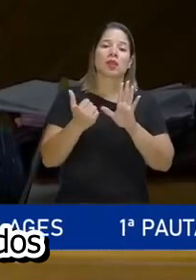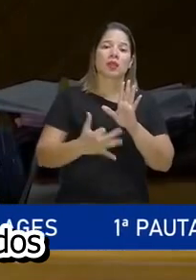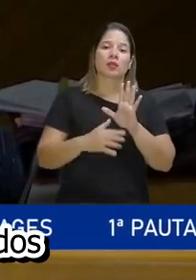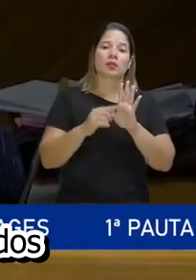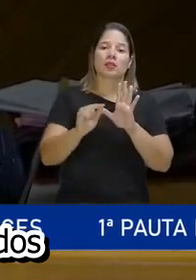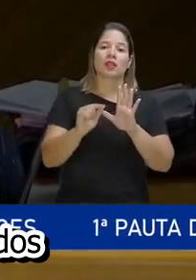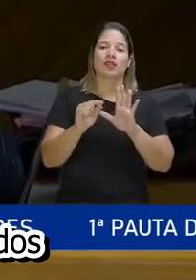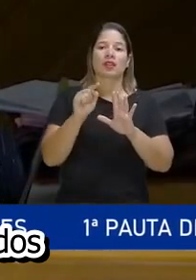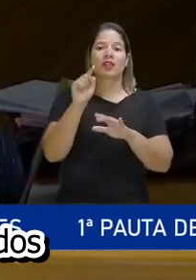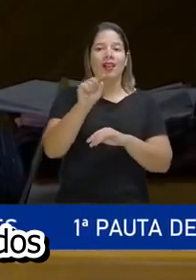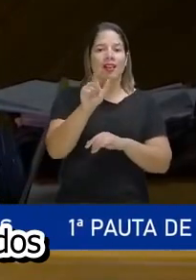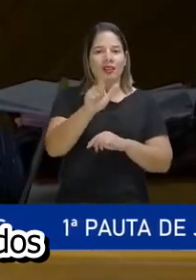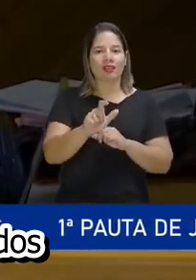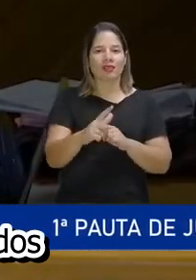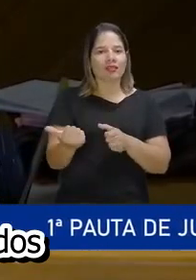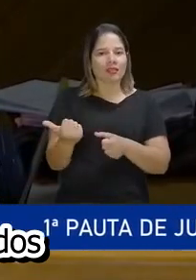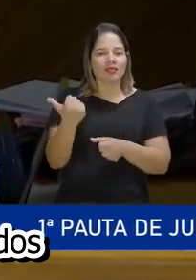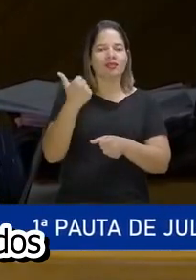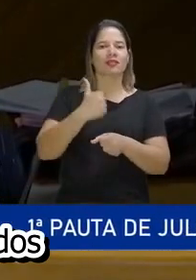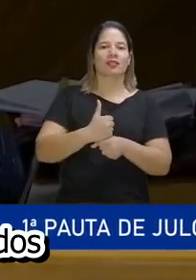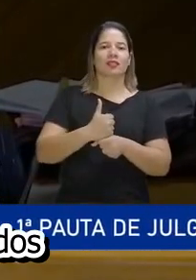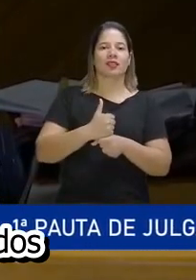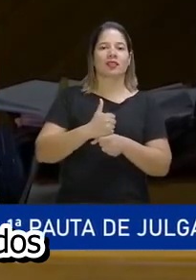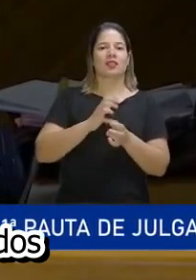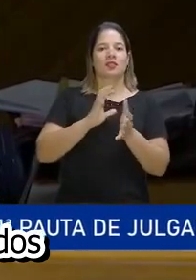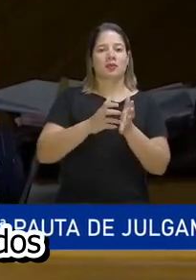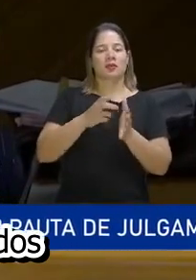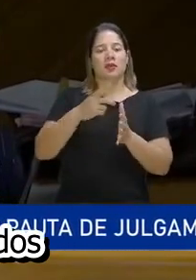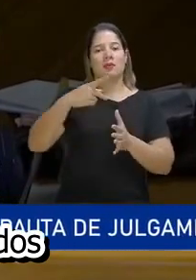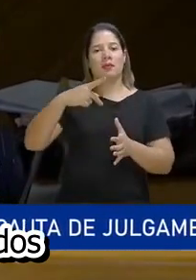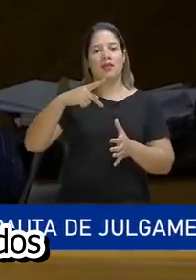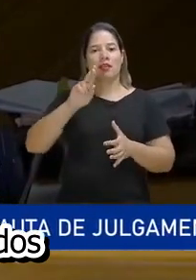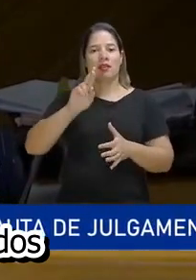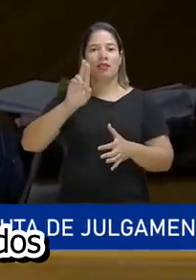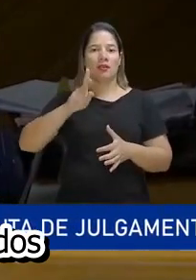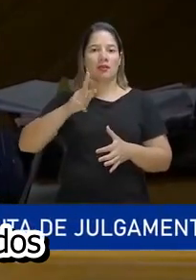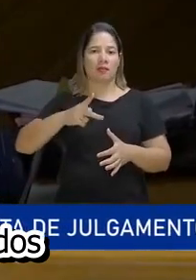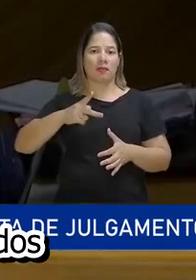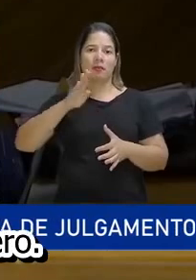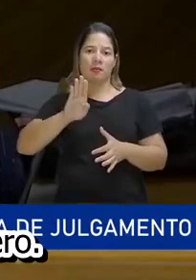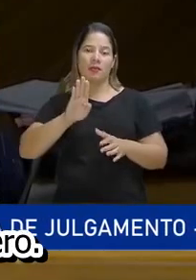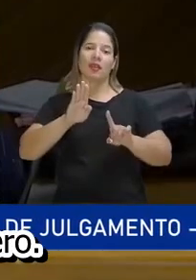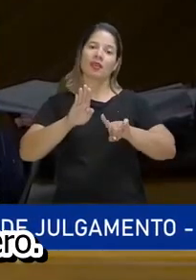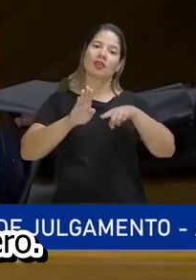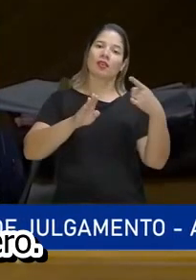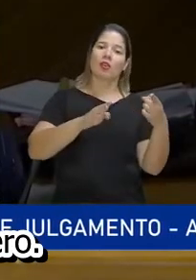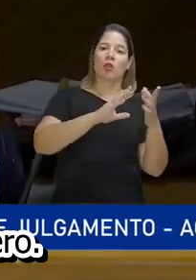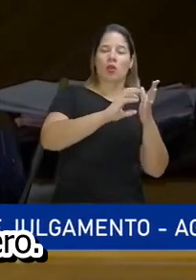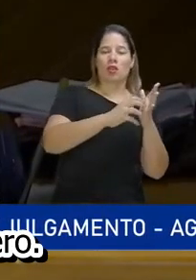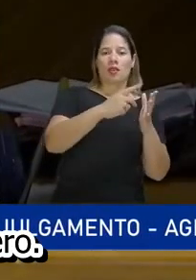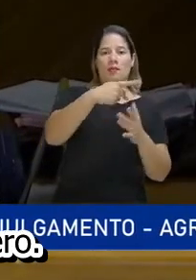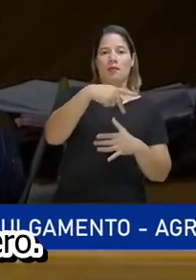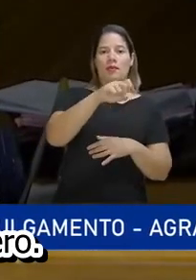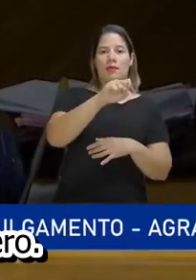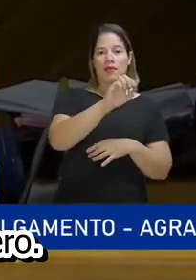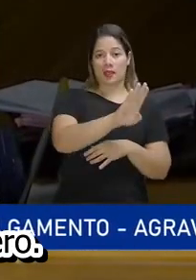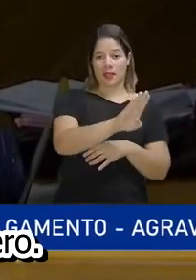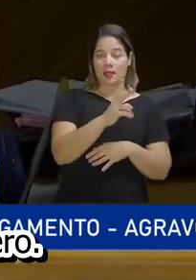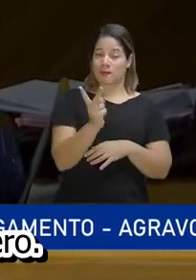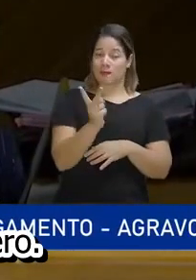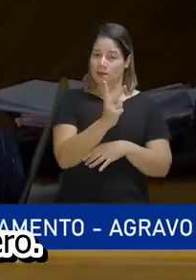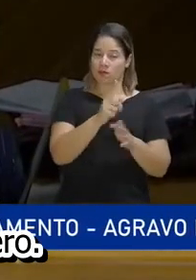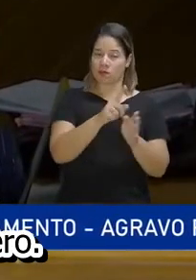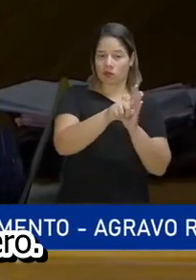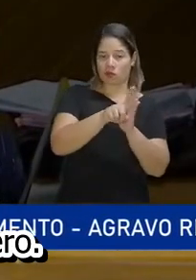como suplentes, respectivamente do PRTB e do PSB, os dois partidos investigados pela alegada